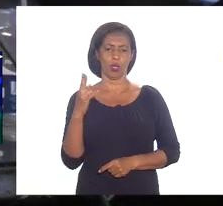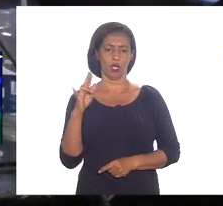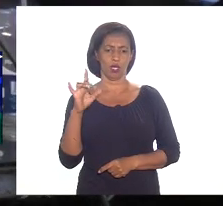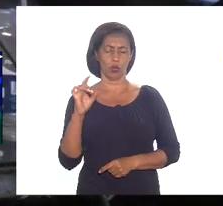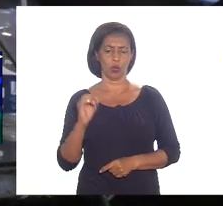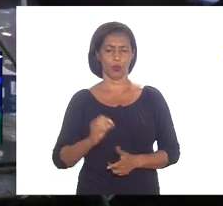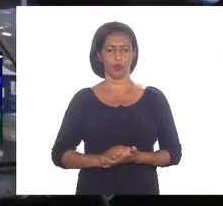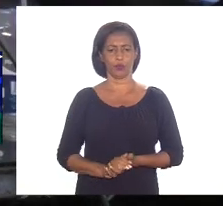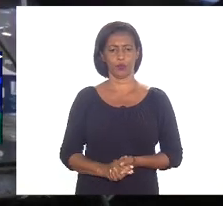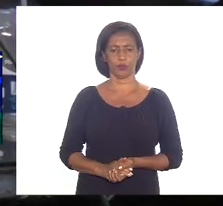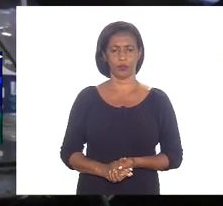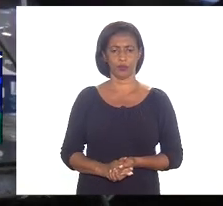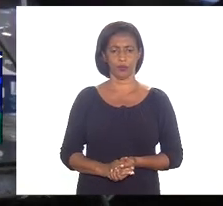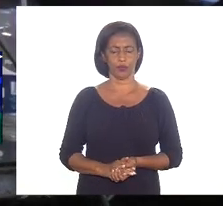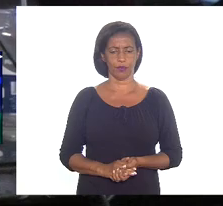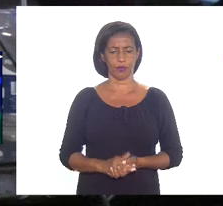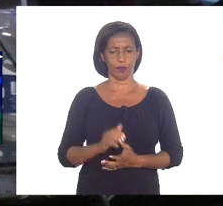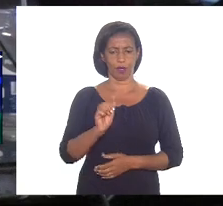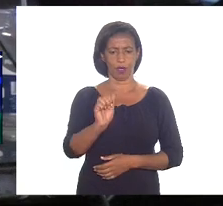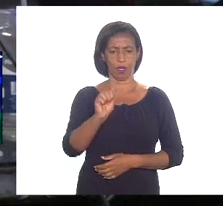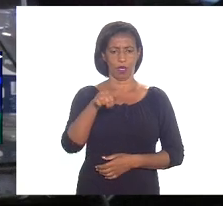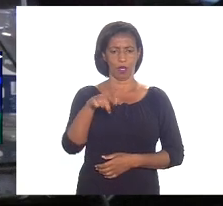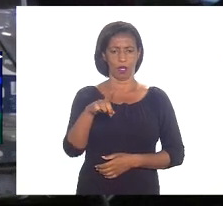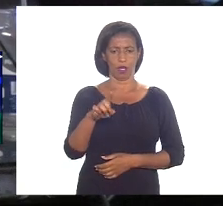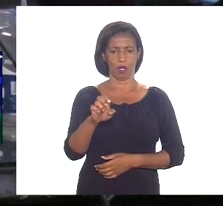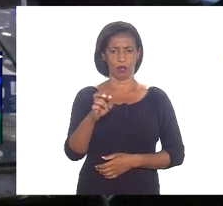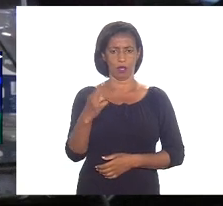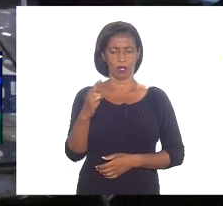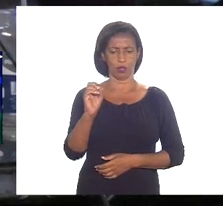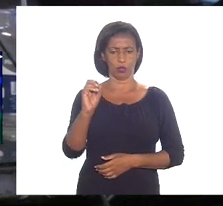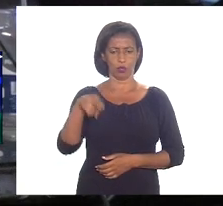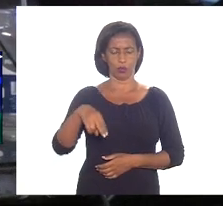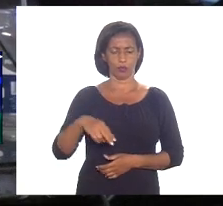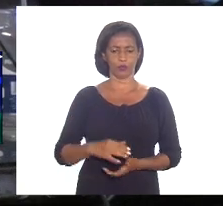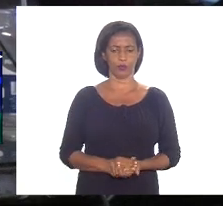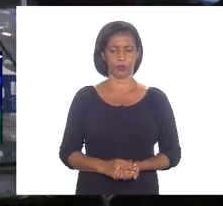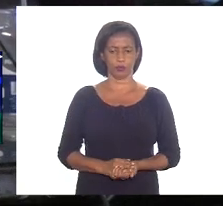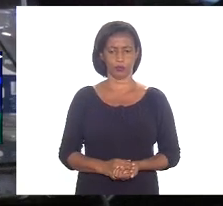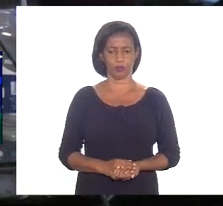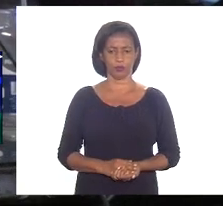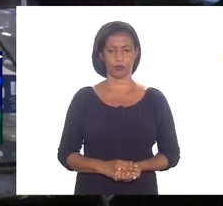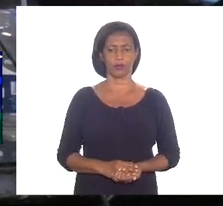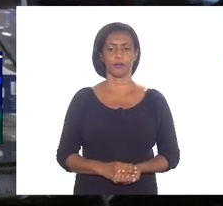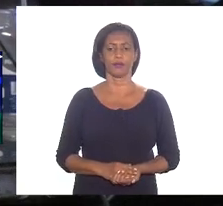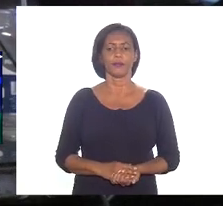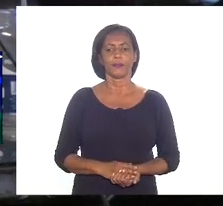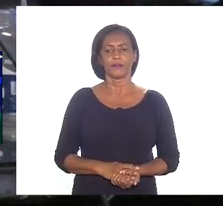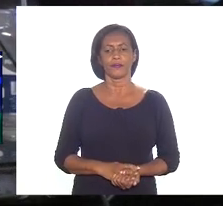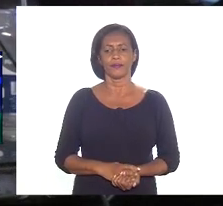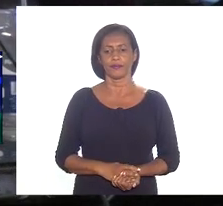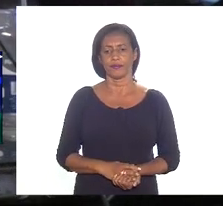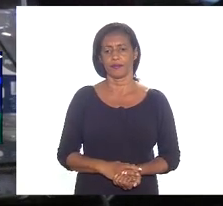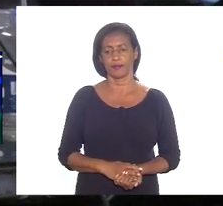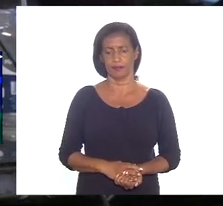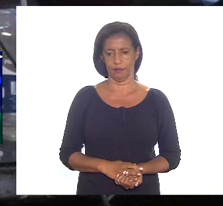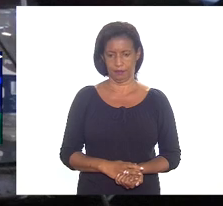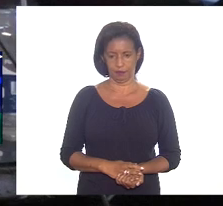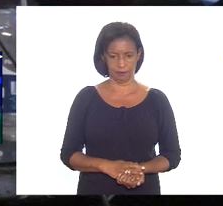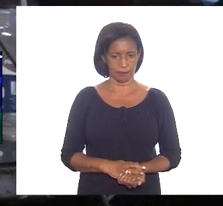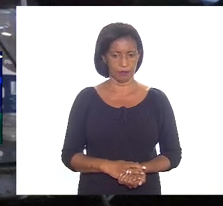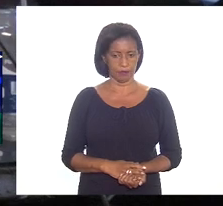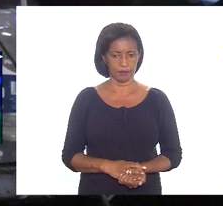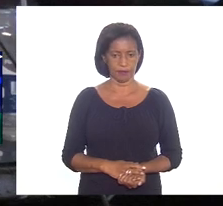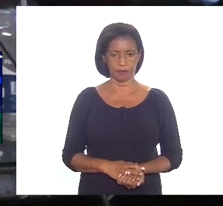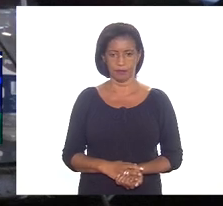Obrigada Deputado Anderson Alexandre o deputado Anderson Alexandre o